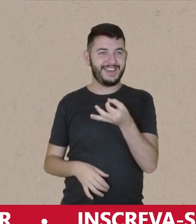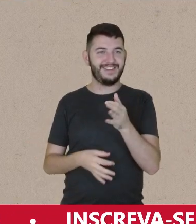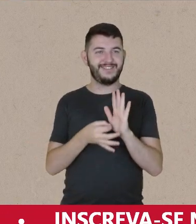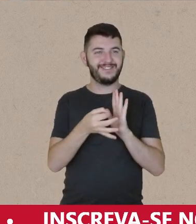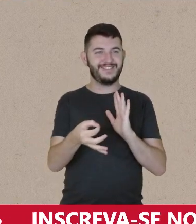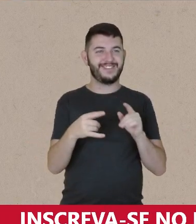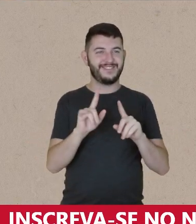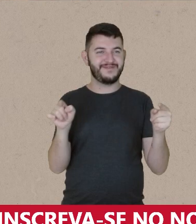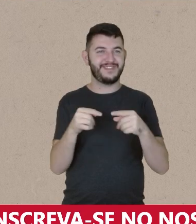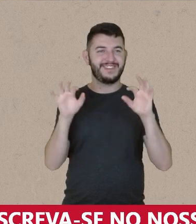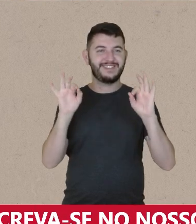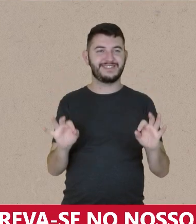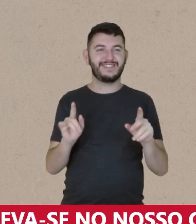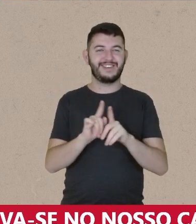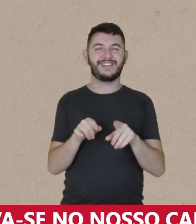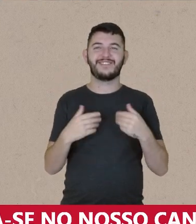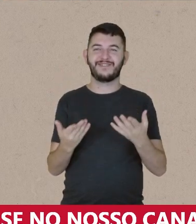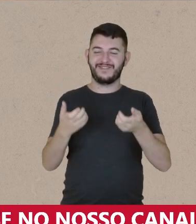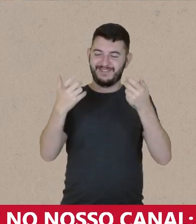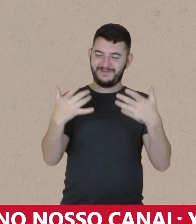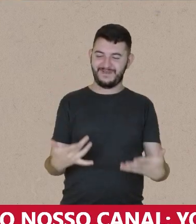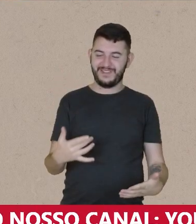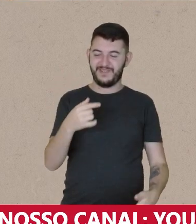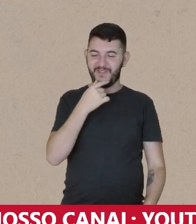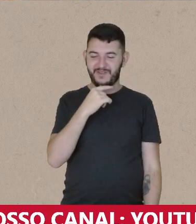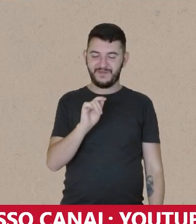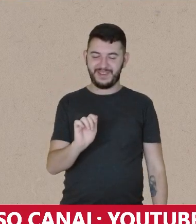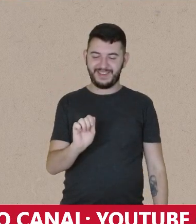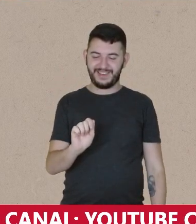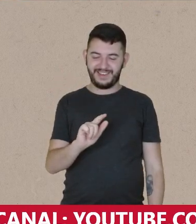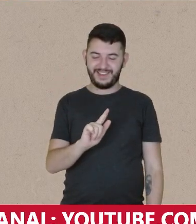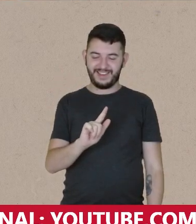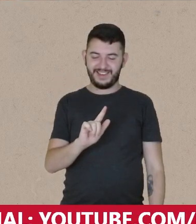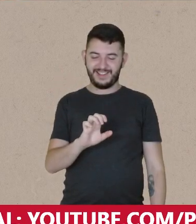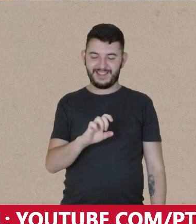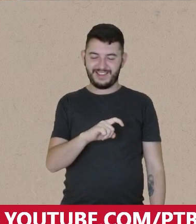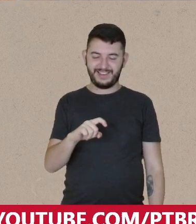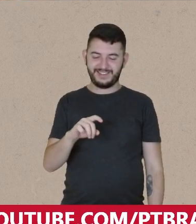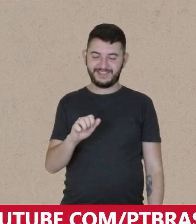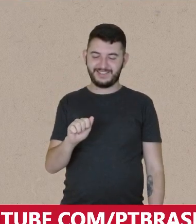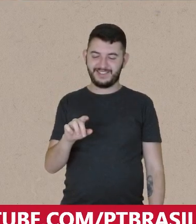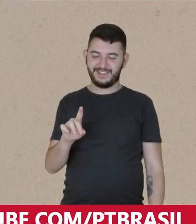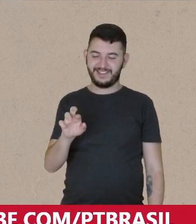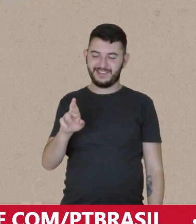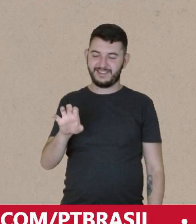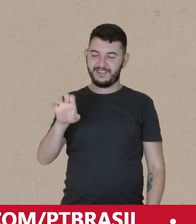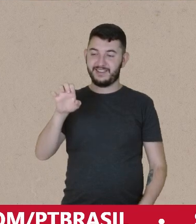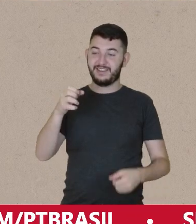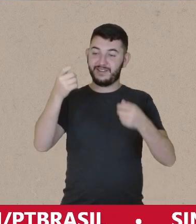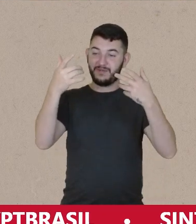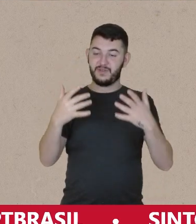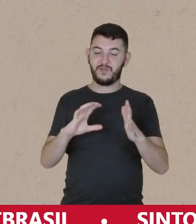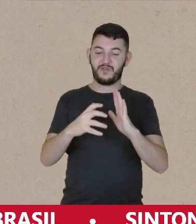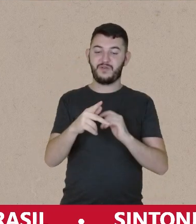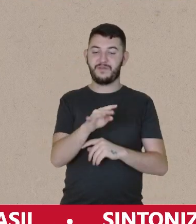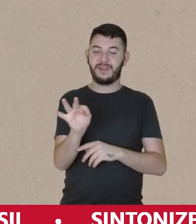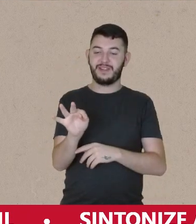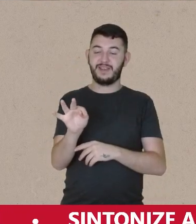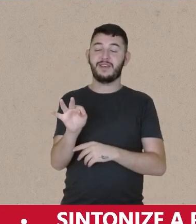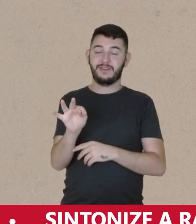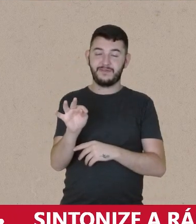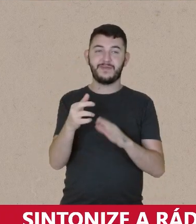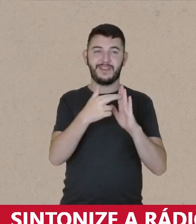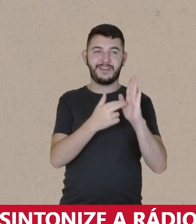fecha perfeitamente esse raciocínio, né? Que é o Alexandre Leal Pires, que diz: o PT foi leal com a República, jogou de acordo com as